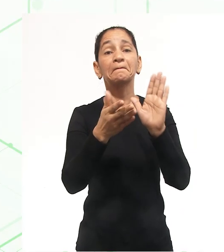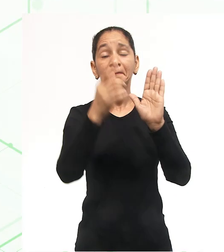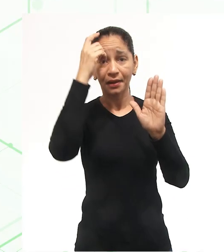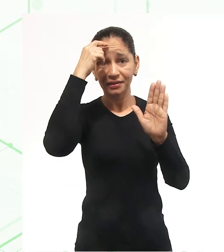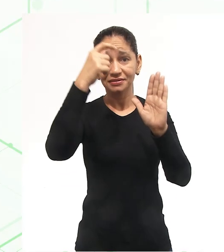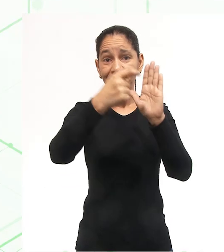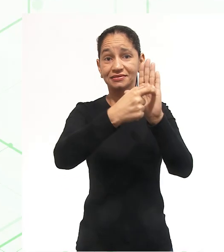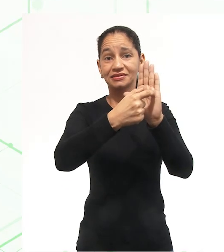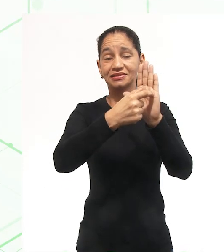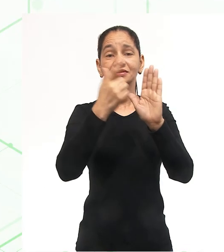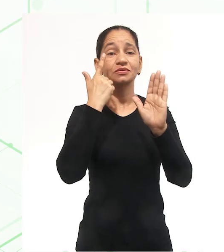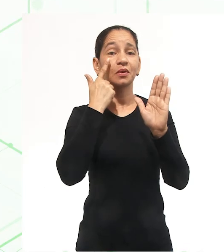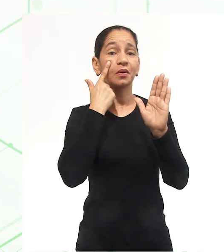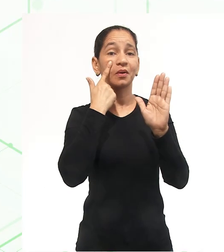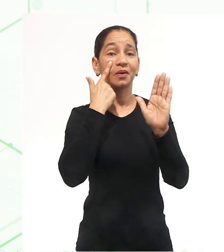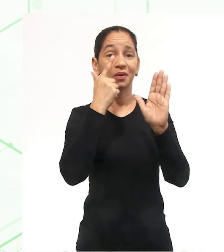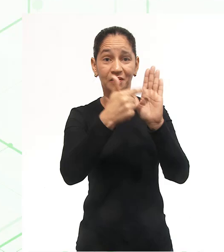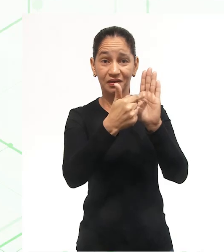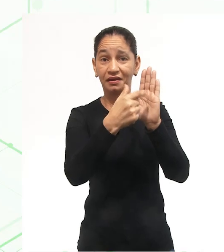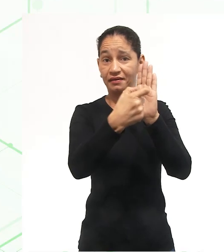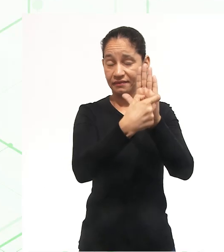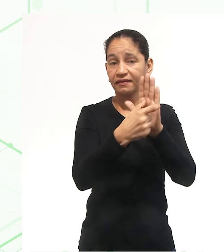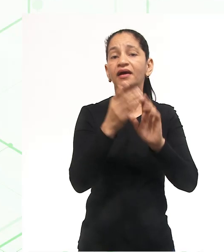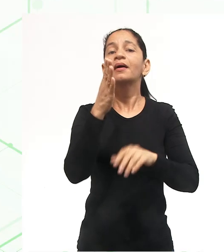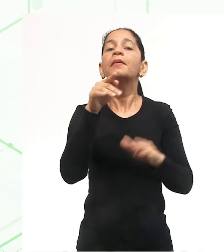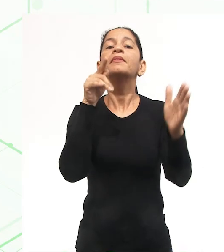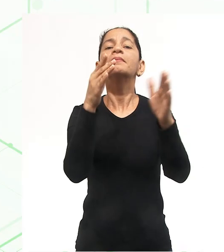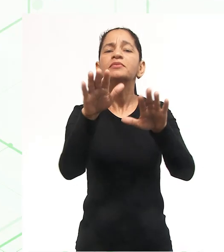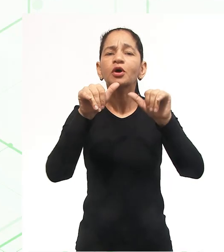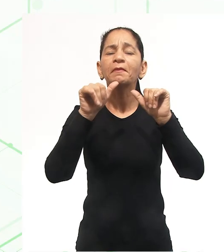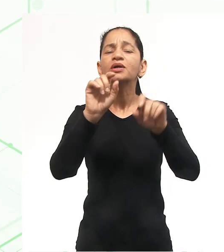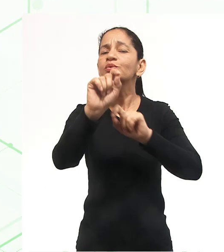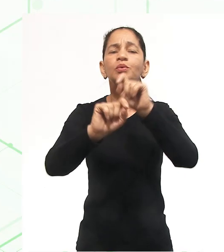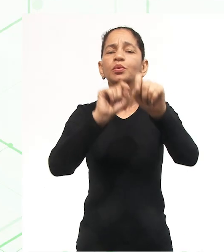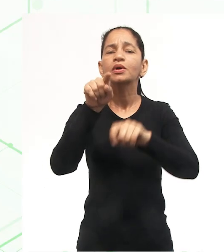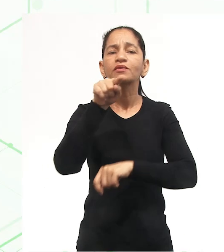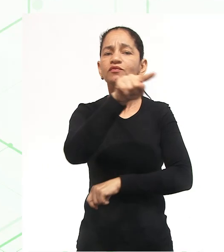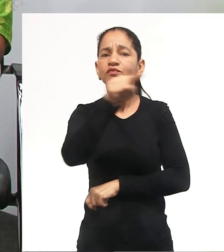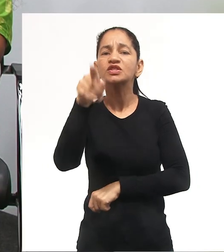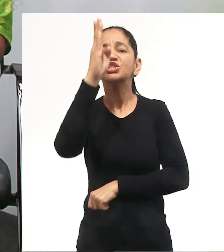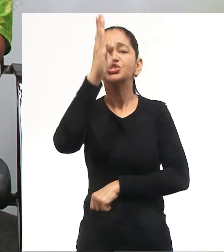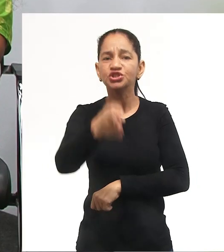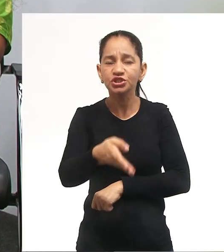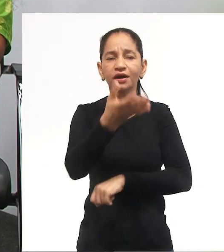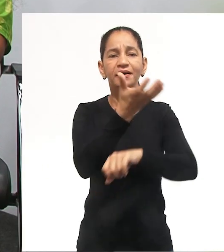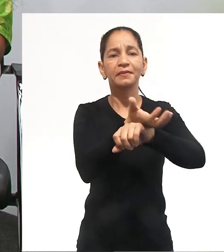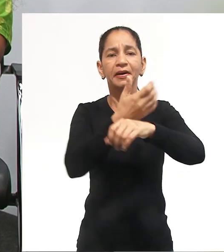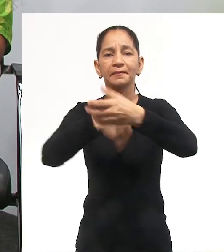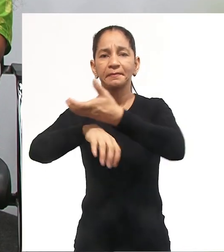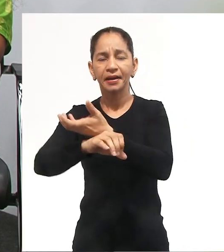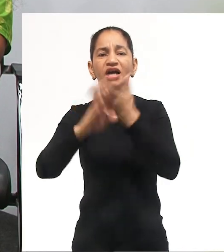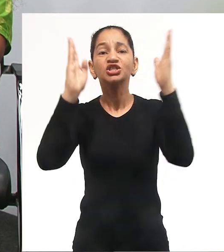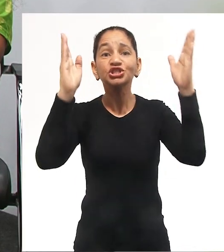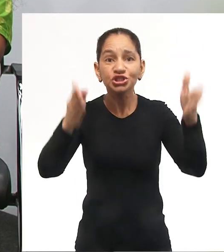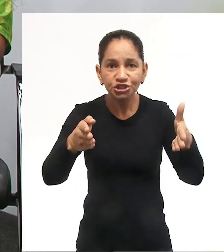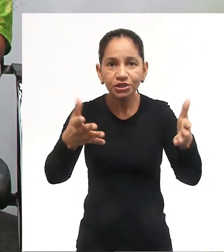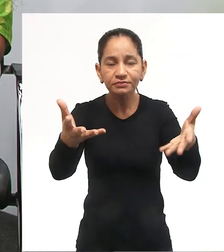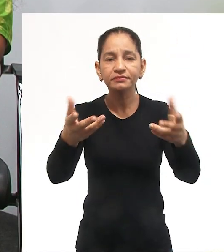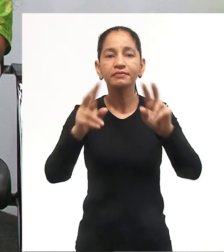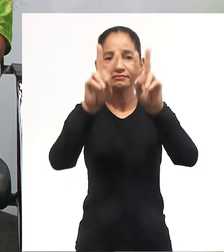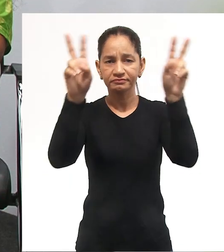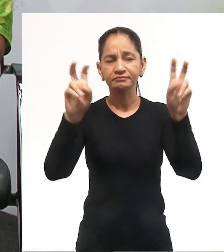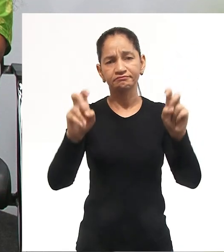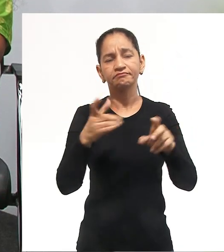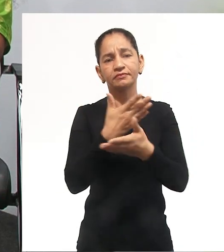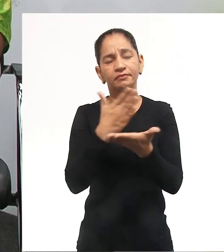aqui nós chamamos, ó, o aluno, se ele já participou de um projeto integrador, se a gente coloca também as